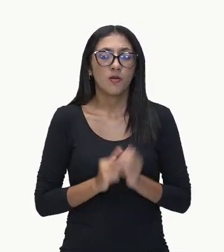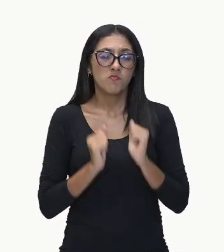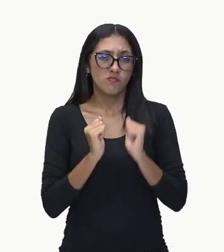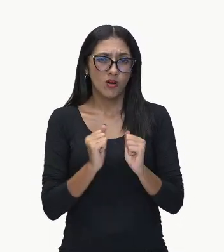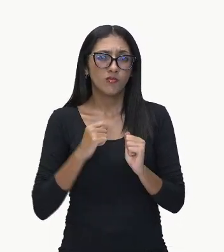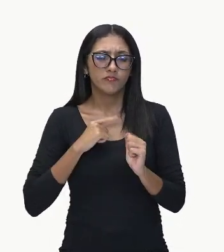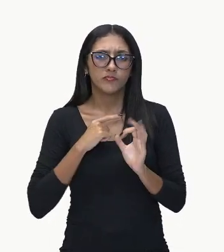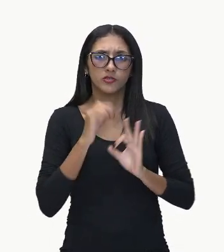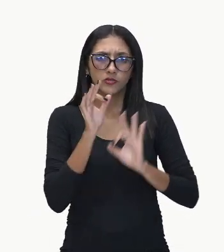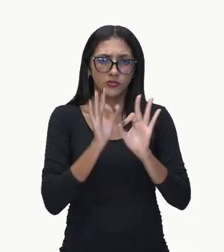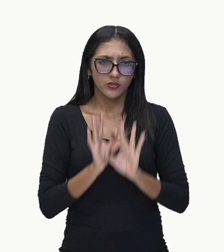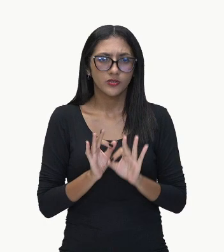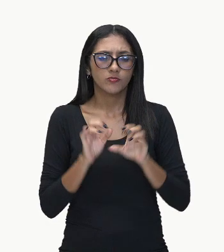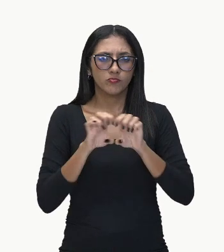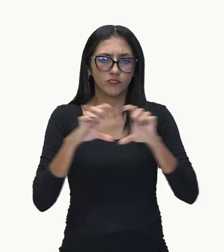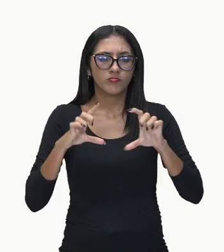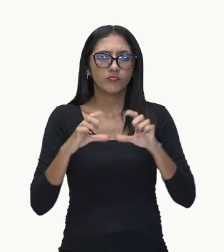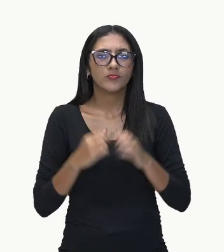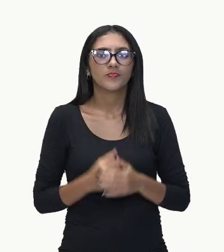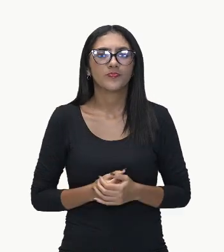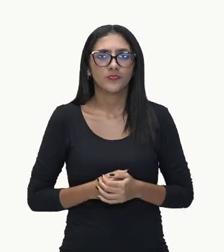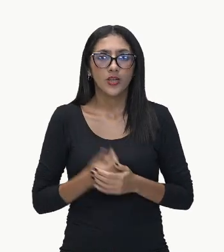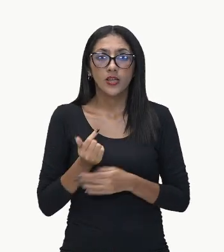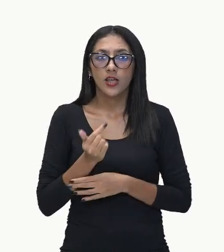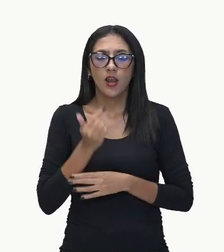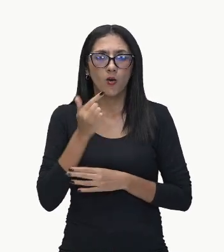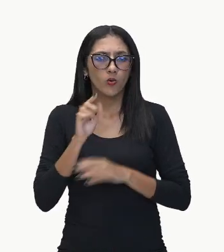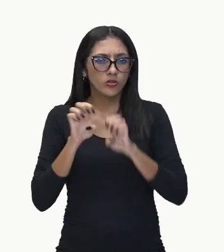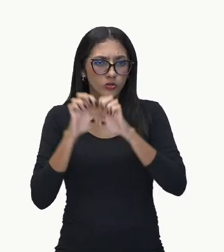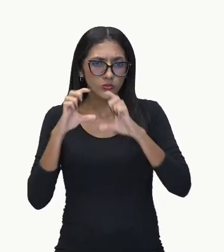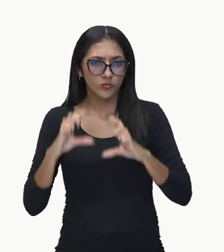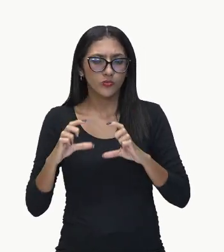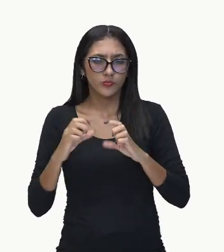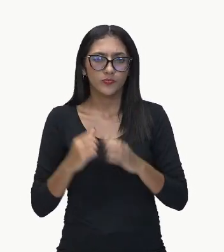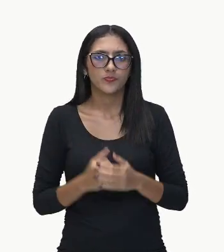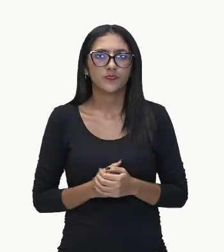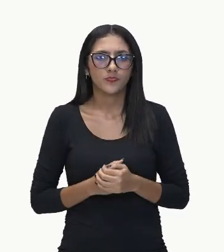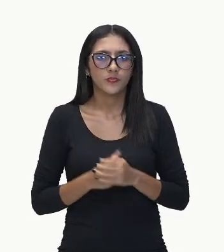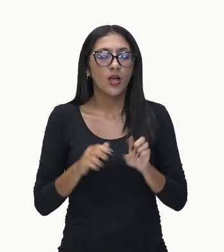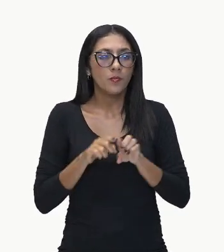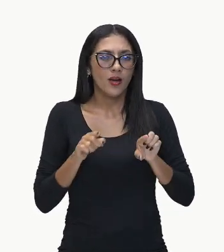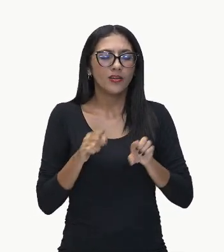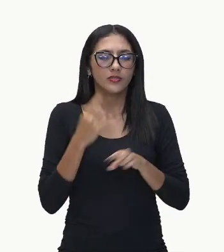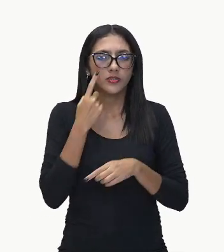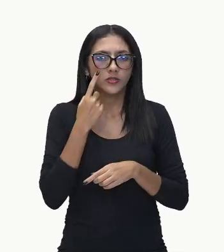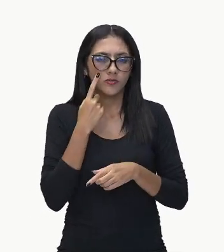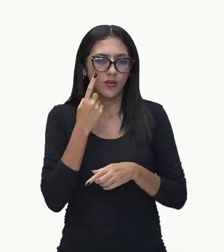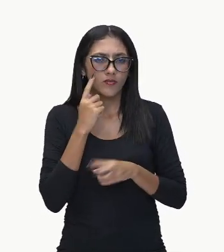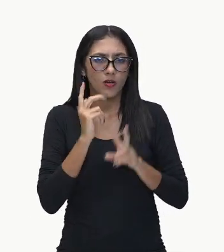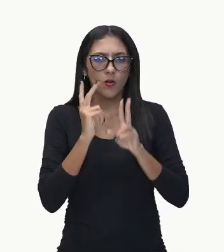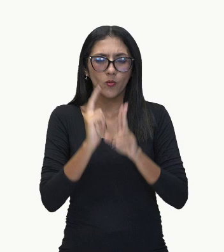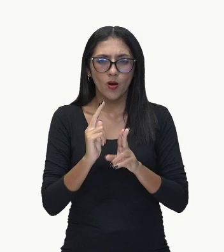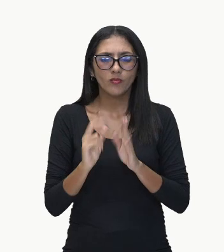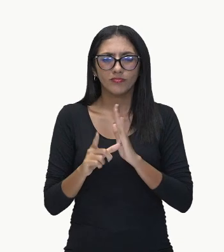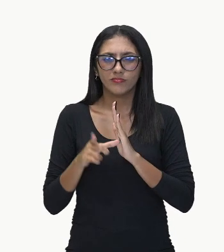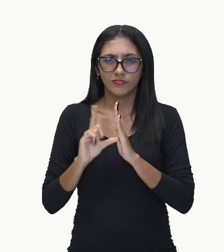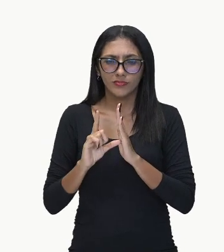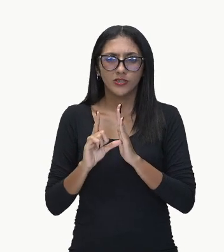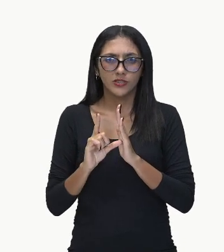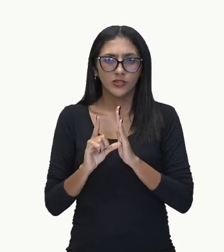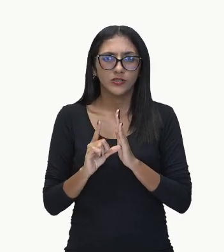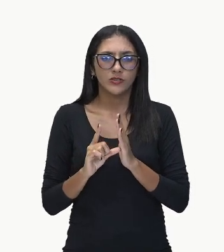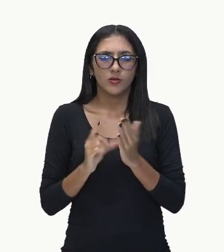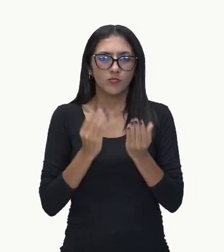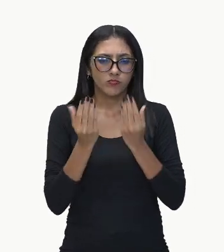equação como essa ap aplicando a fórmula de baix tá legal poderia mas nós vamos fazer nós vamos resolver essa equação utilizando o método de